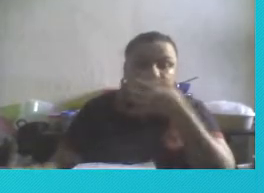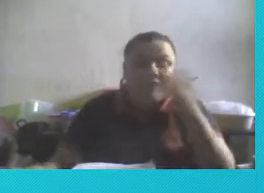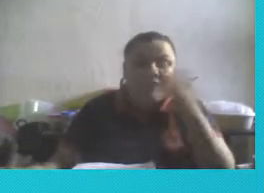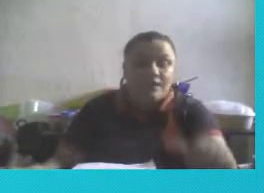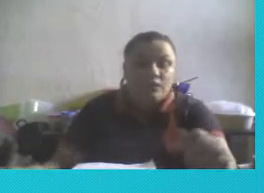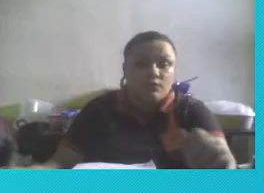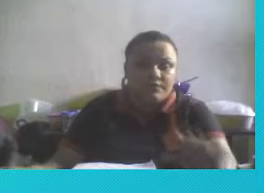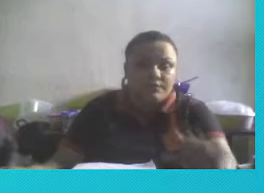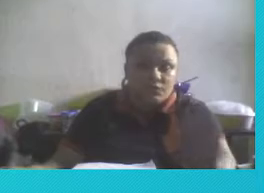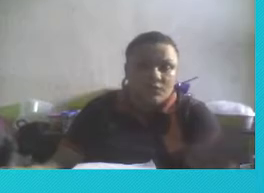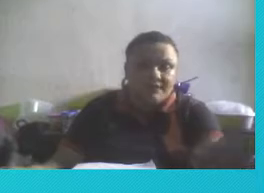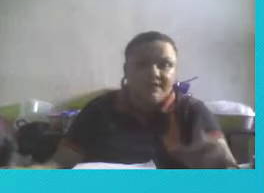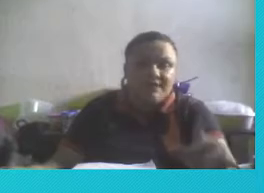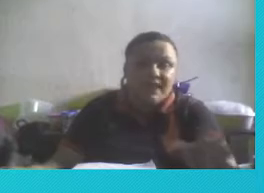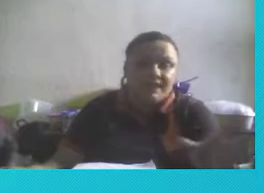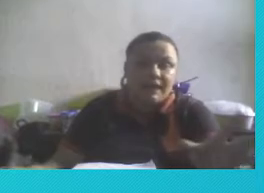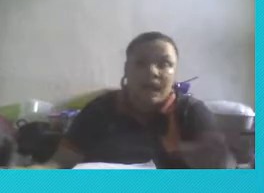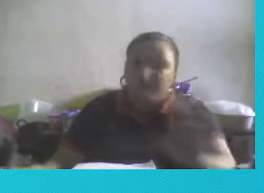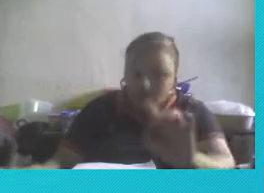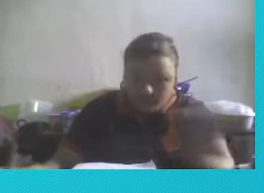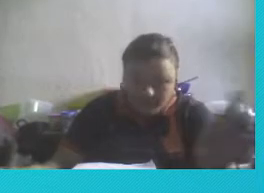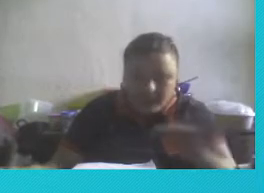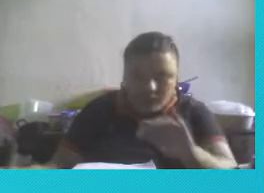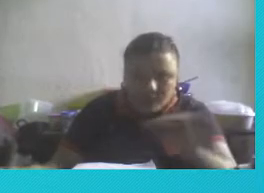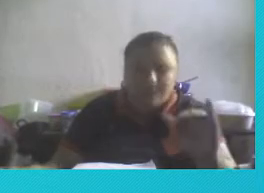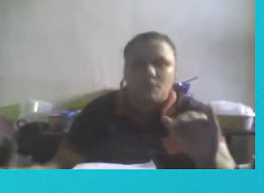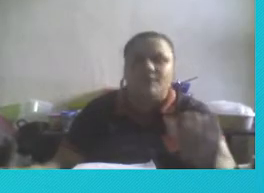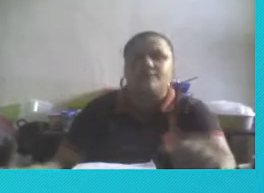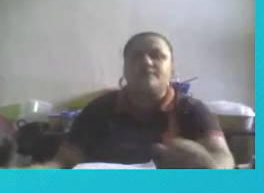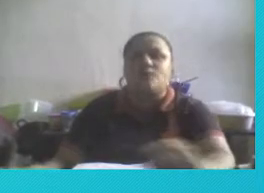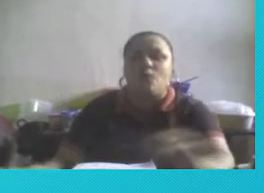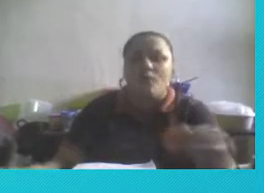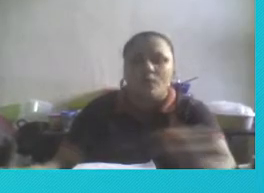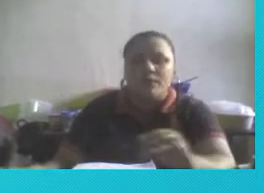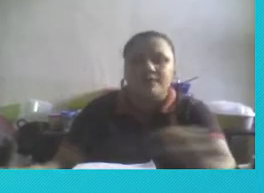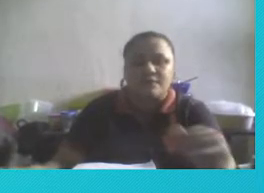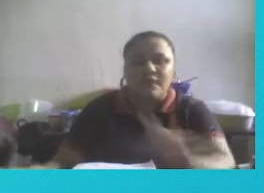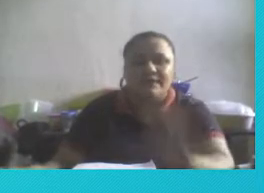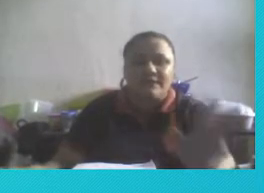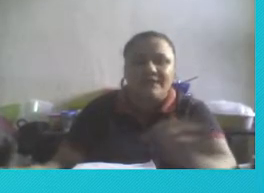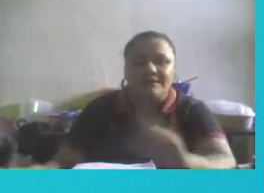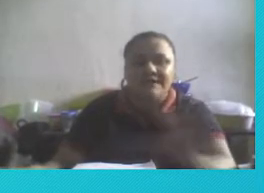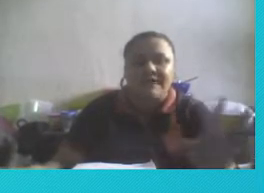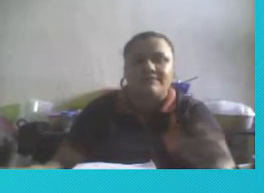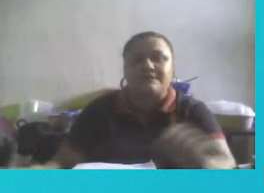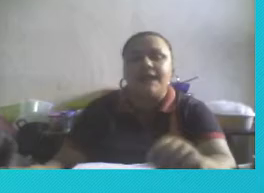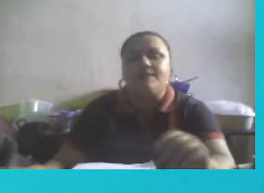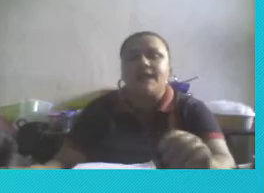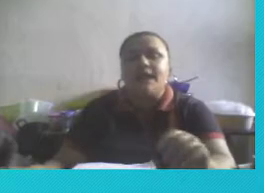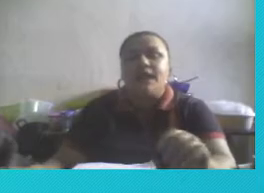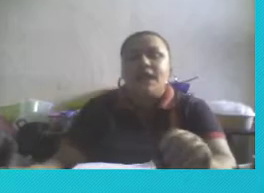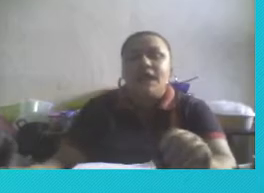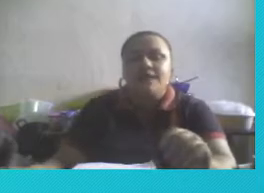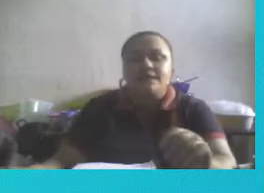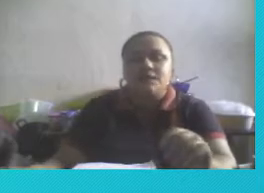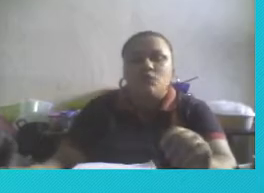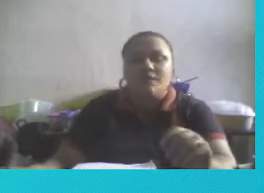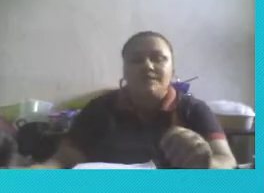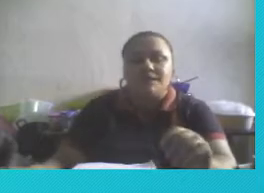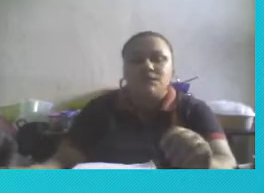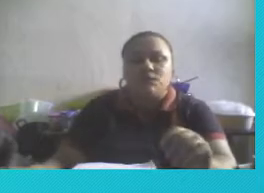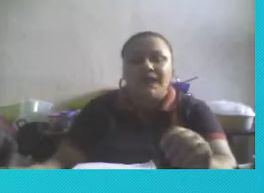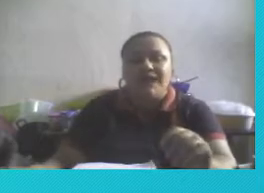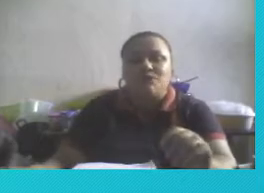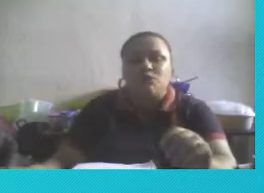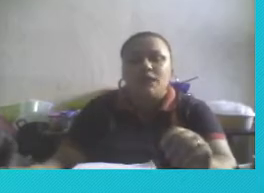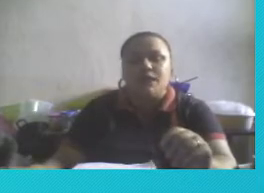O que fazer quando os sintomas, né, ficarem... vamos logo para os sintomas comuns, quadros leves e graves, né? Esses sintomas